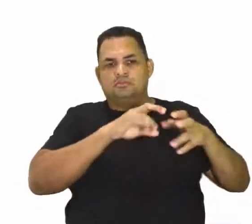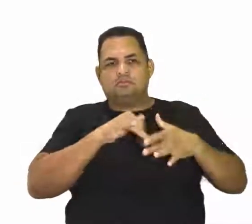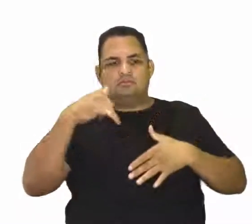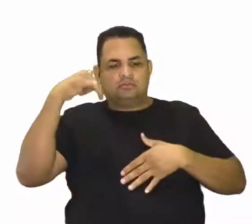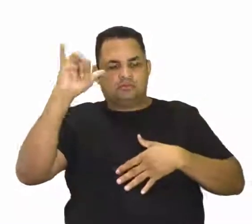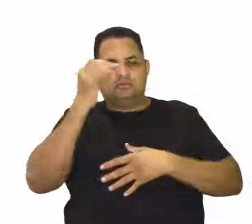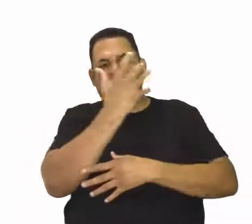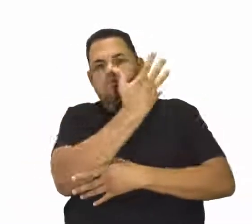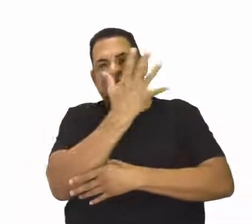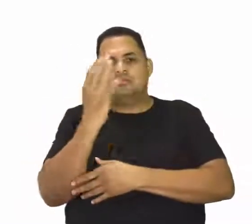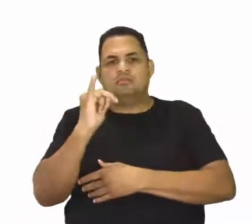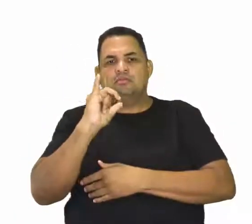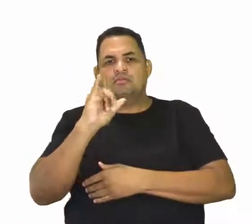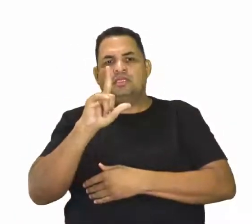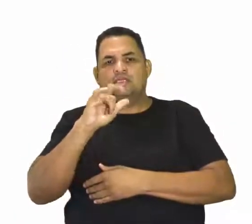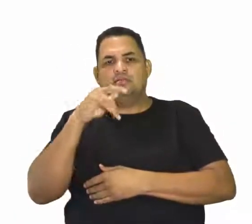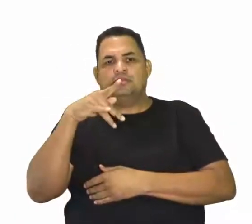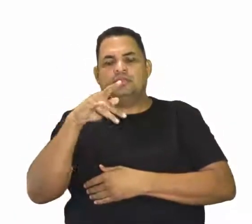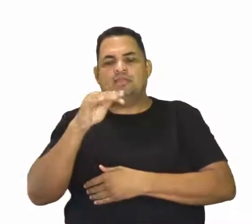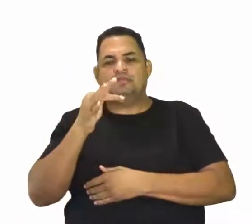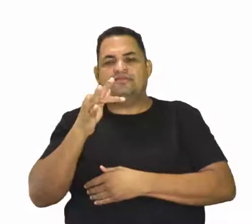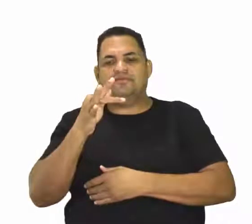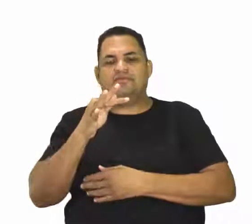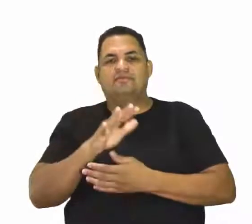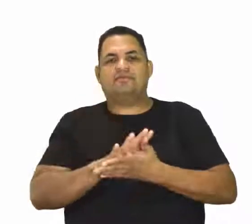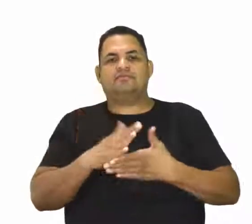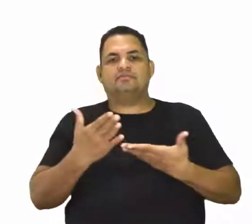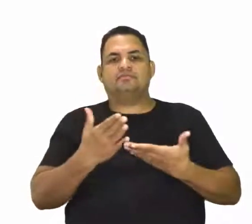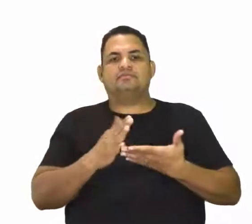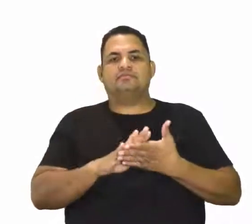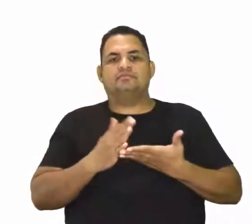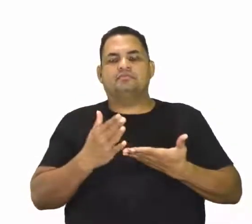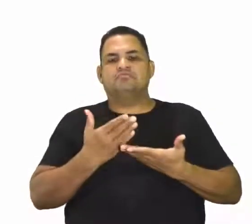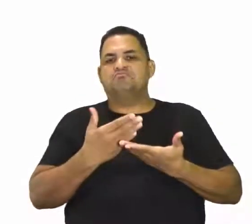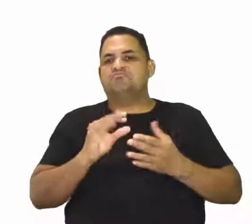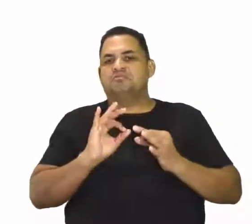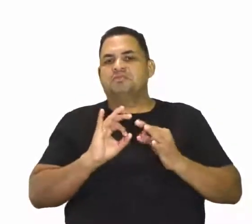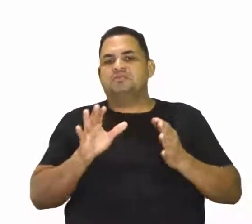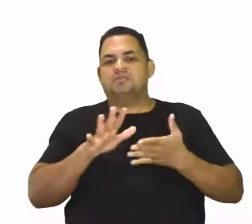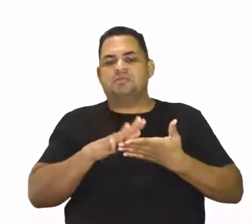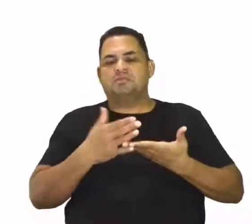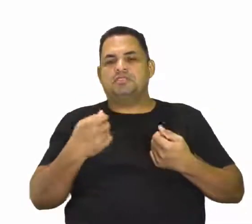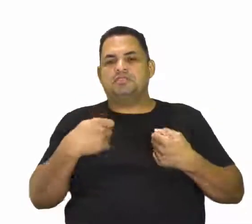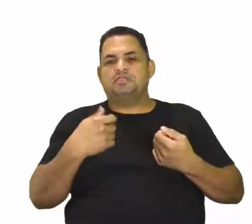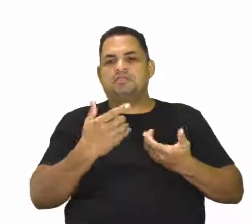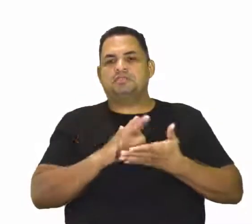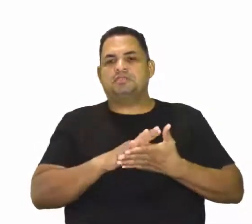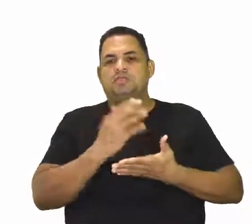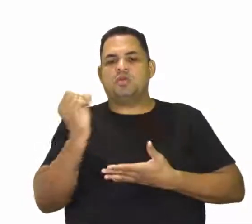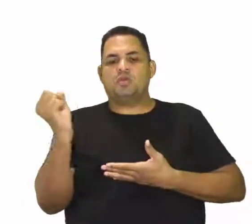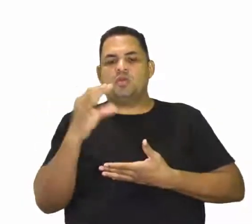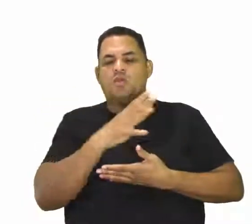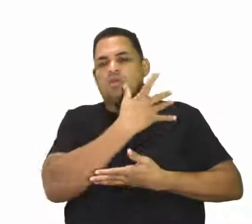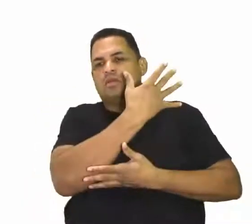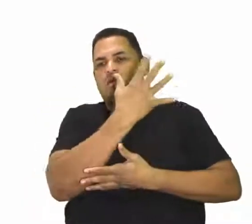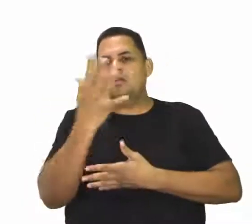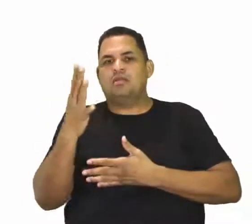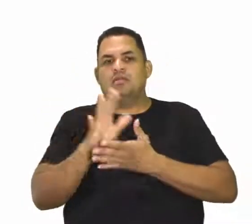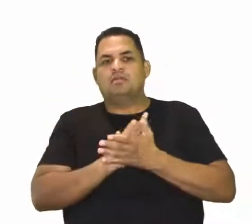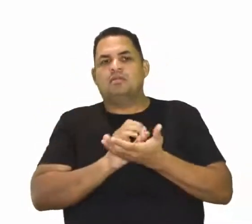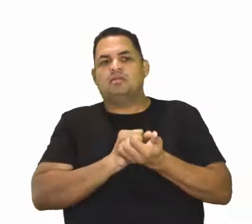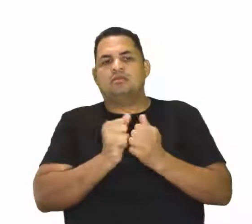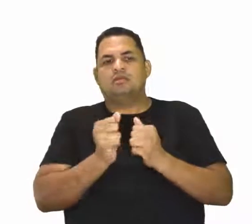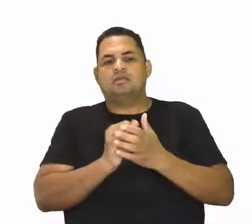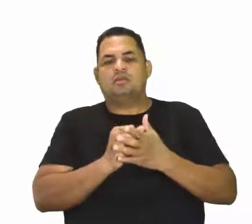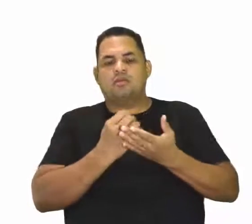floresta, que significa ILPF, dispensa a cobertura de novas áreas de floresta para acomodar o